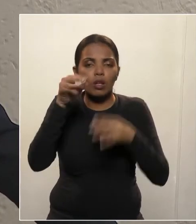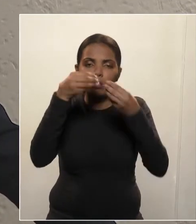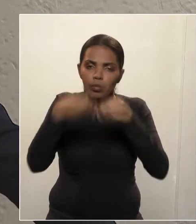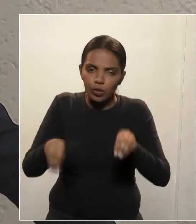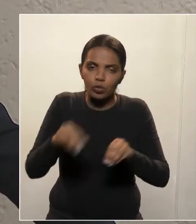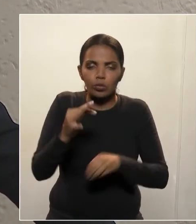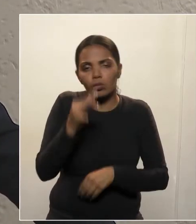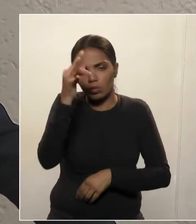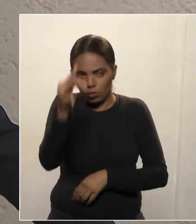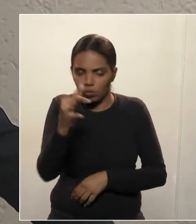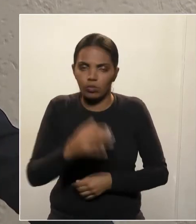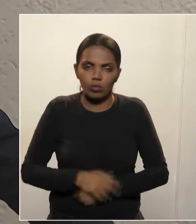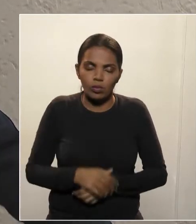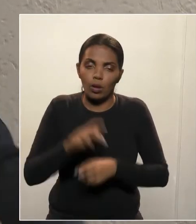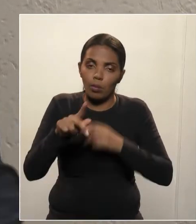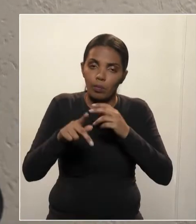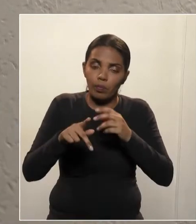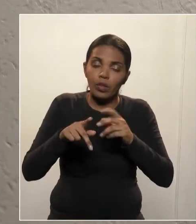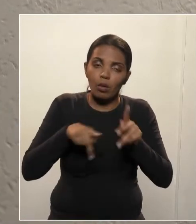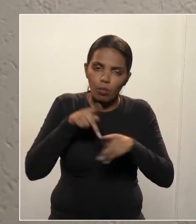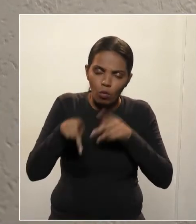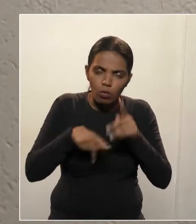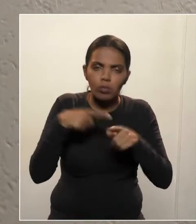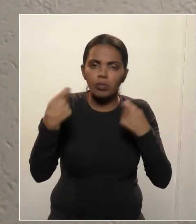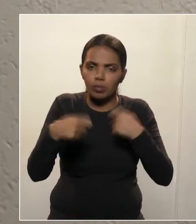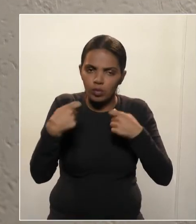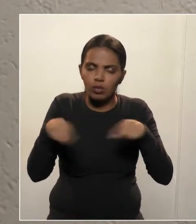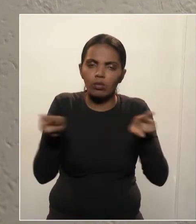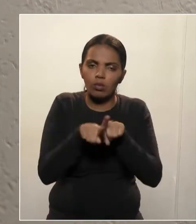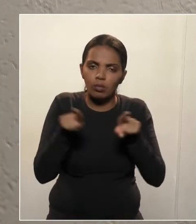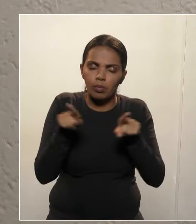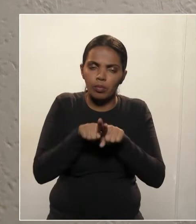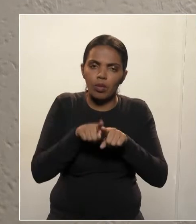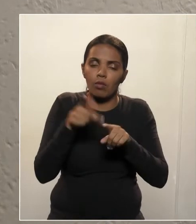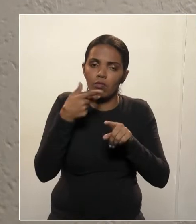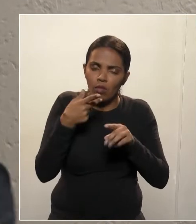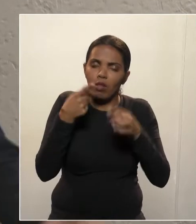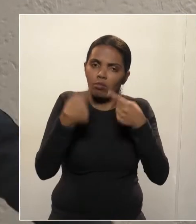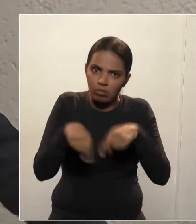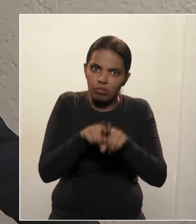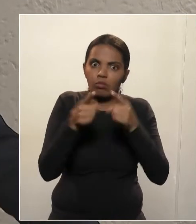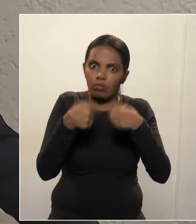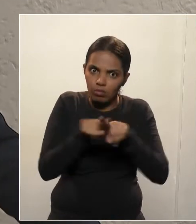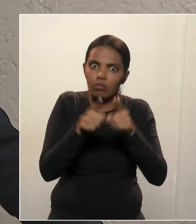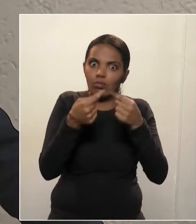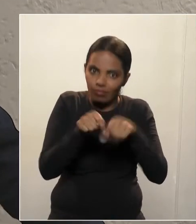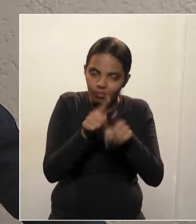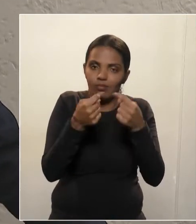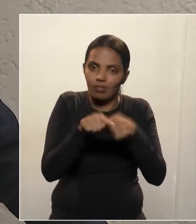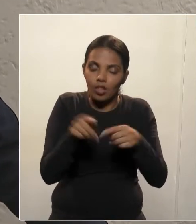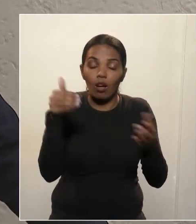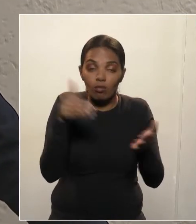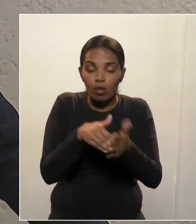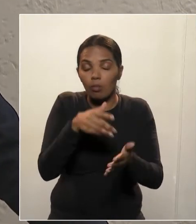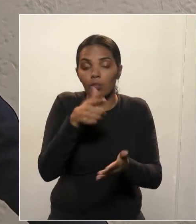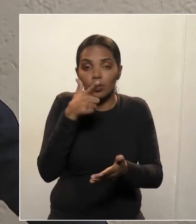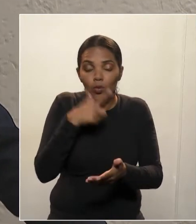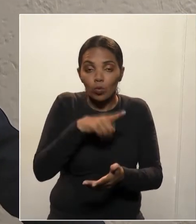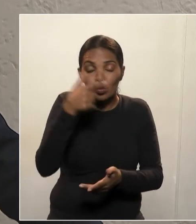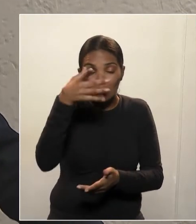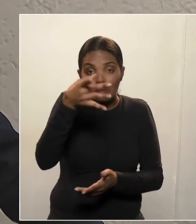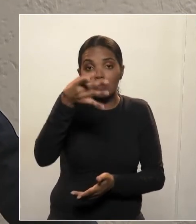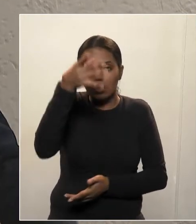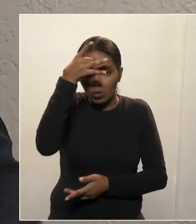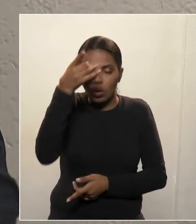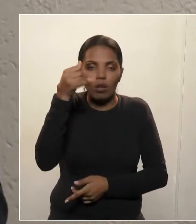civil organizada precisam programar campanhas e ações que digam a exaustão o que as pessoas devem fazer para evitar o contágio. E